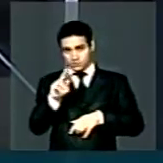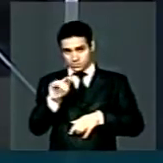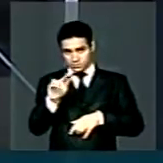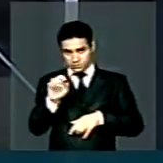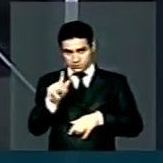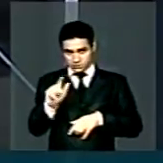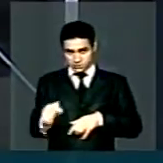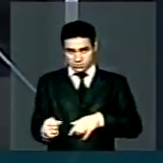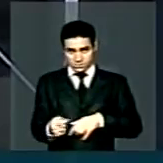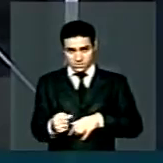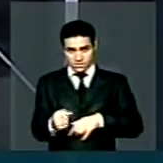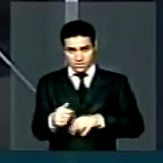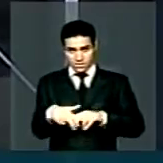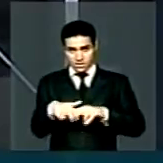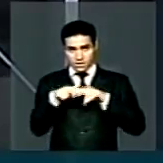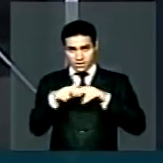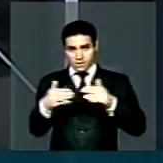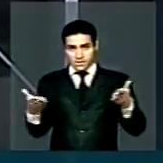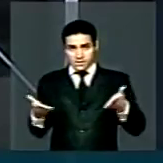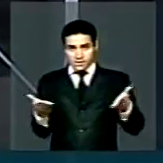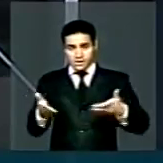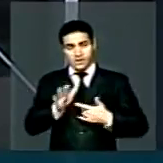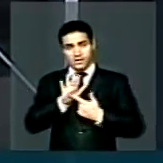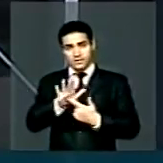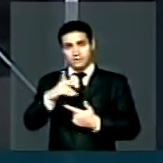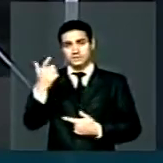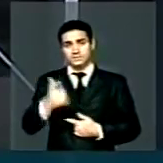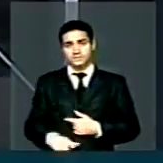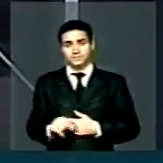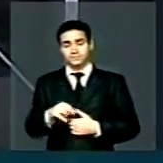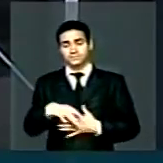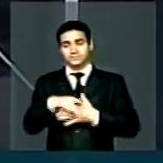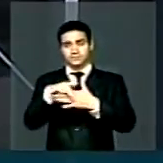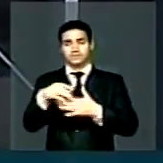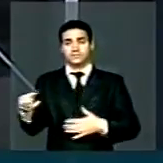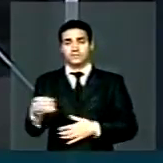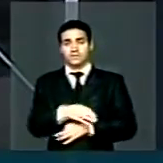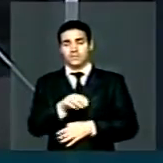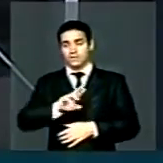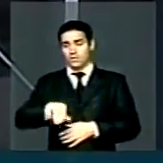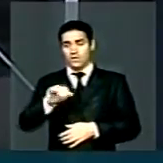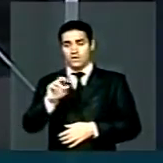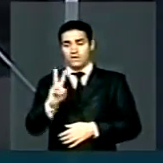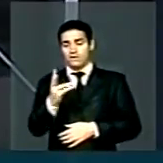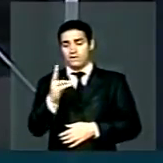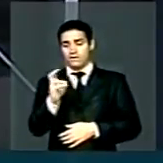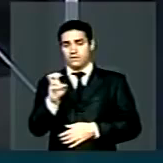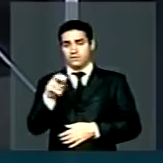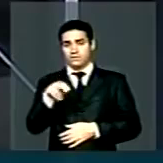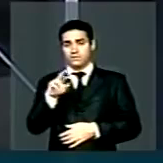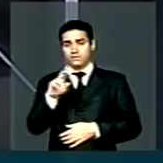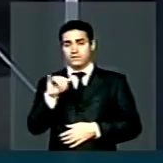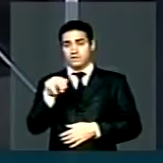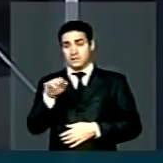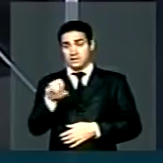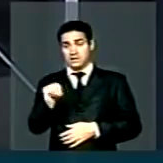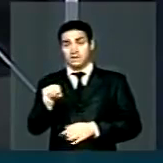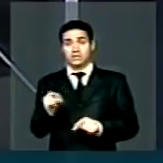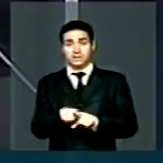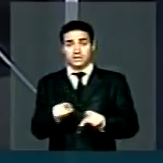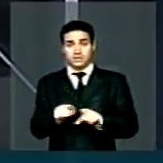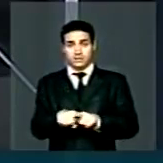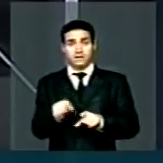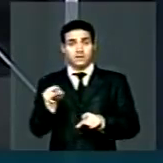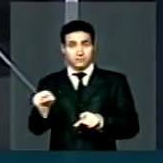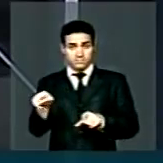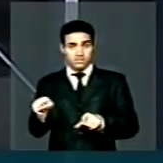Viraflores. E por isso, hoje, aparece novamente um novo líder, não é mais Henrique Capriles, que também participou da tentativa